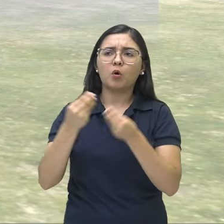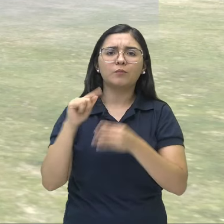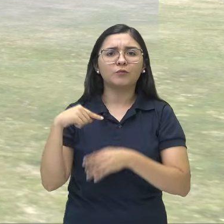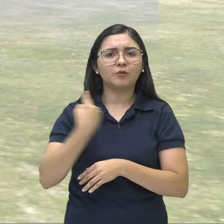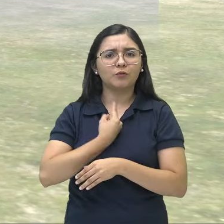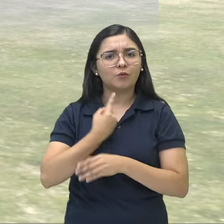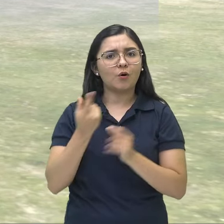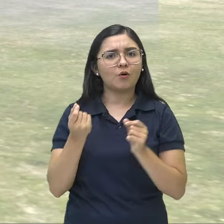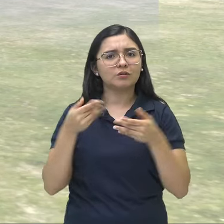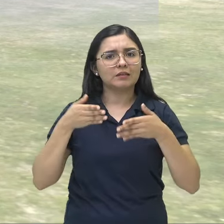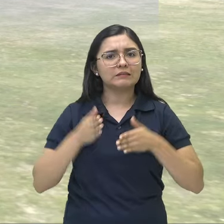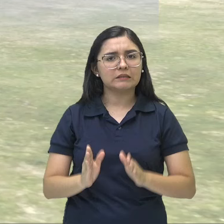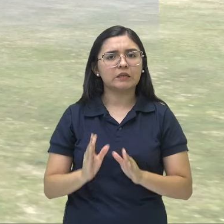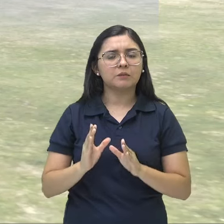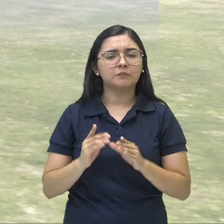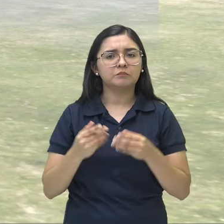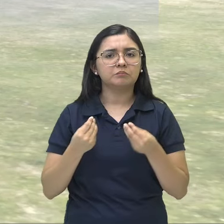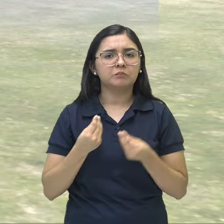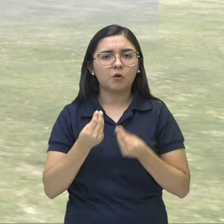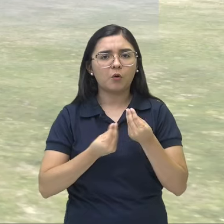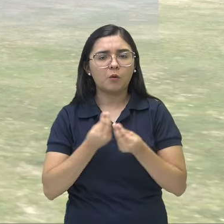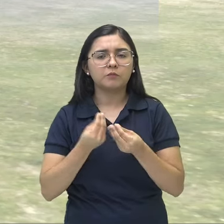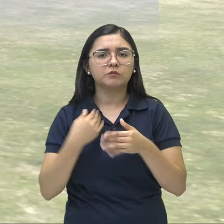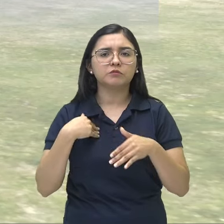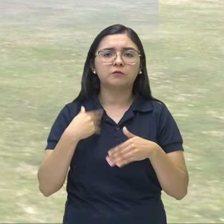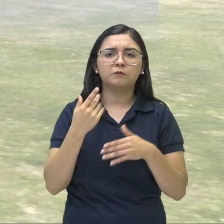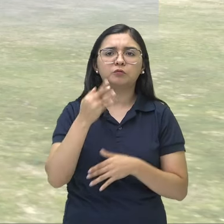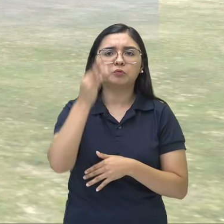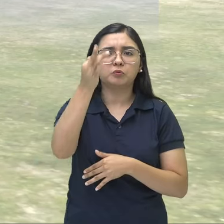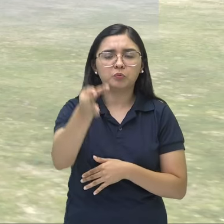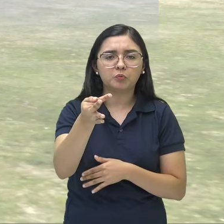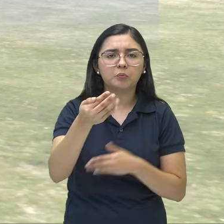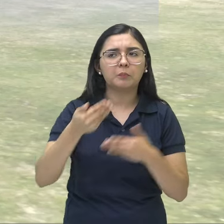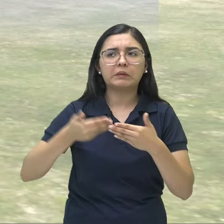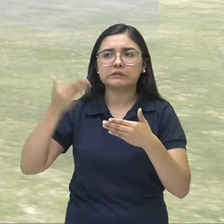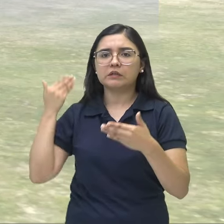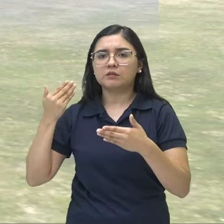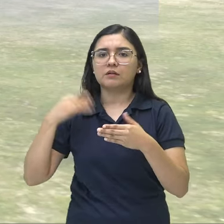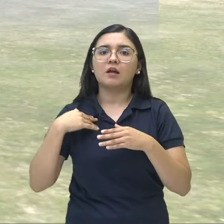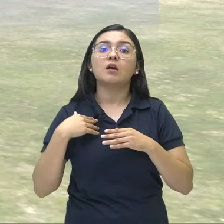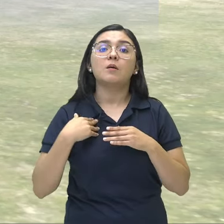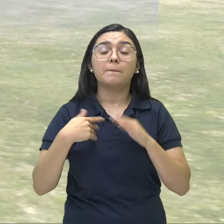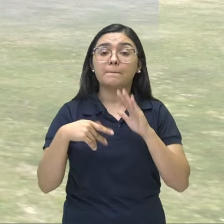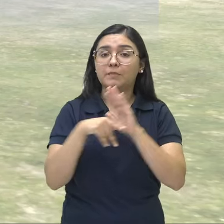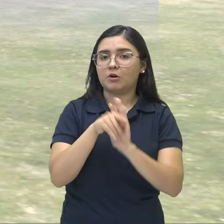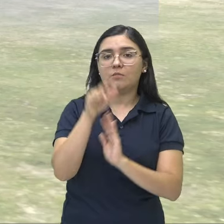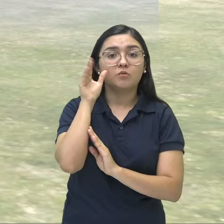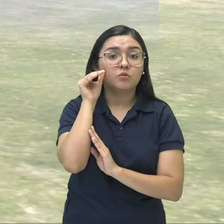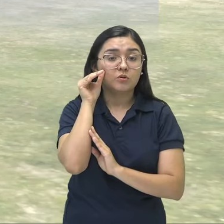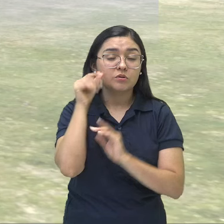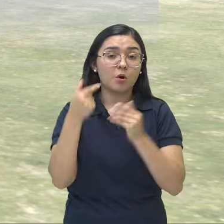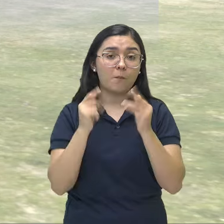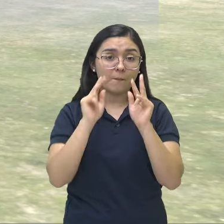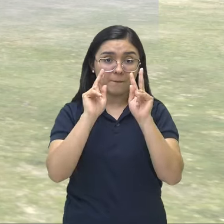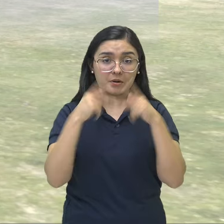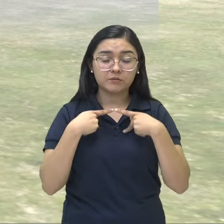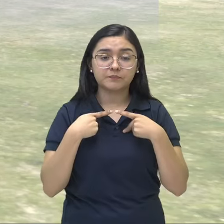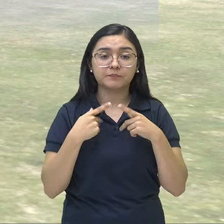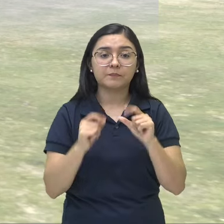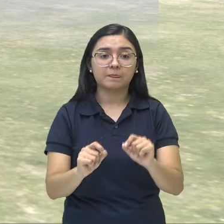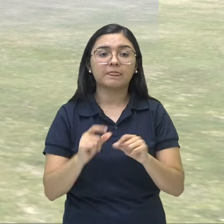aqui, né? De onde viemos, para onde vamos. Então, isso tudo parte da curiosidade humana. Então, as origens da ciência, na